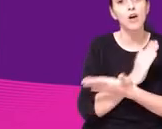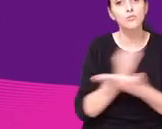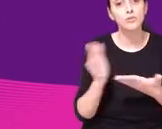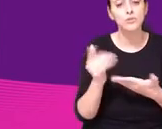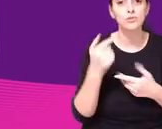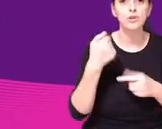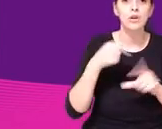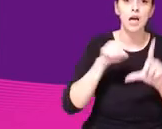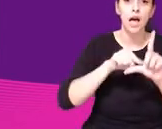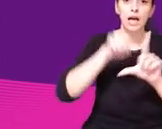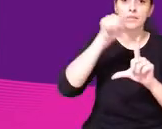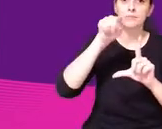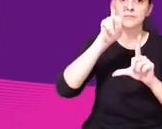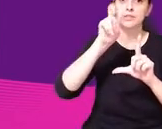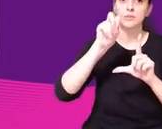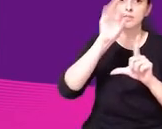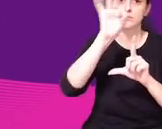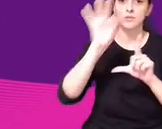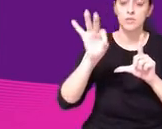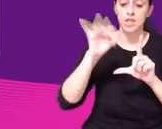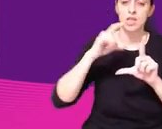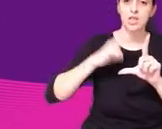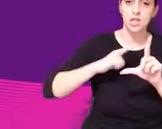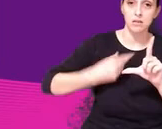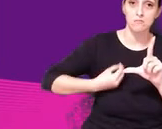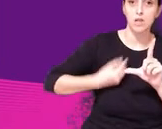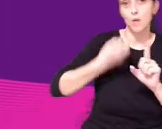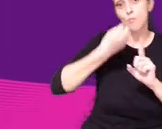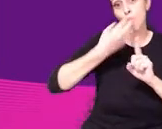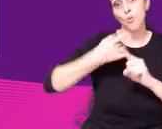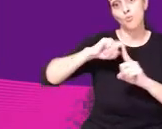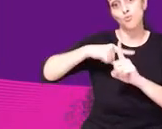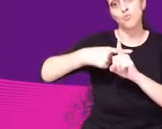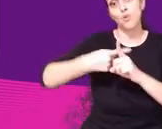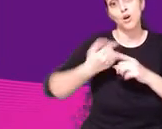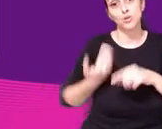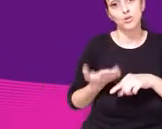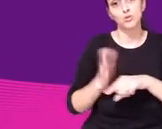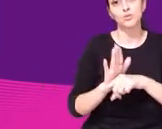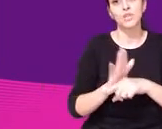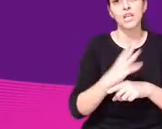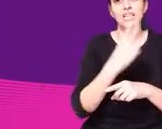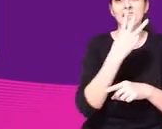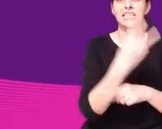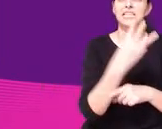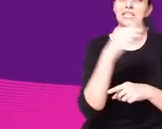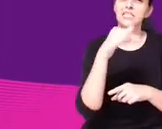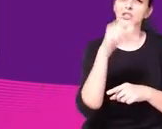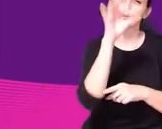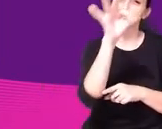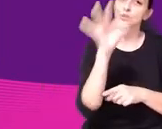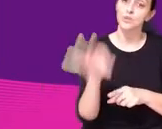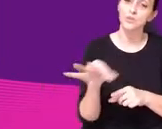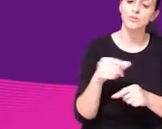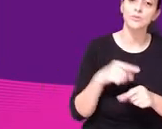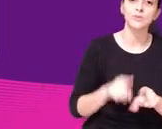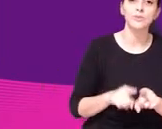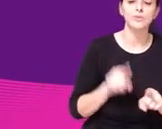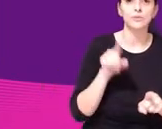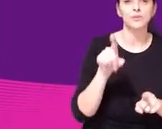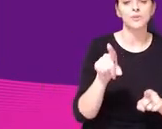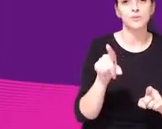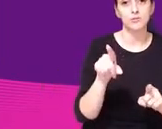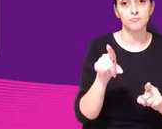de 50% existia um benefício, aqui de 37%